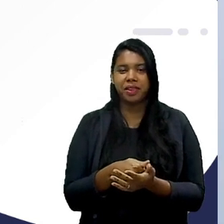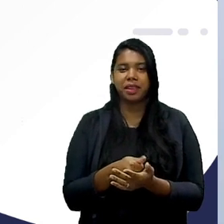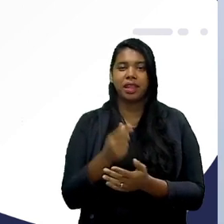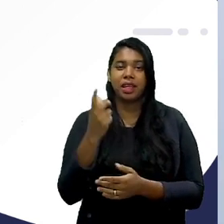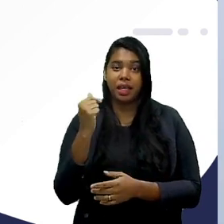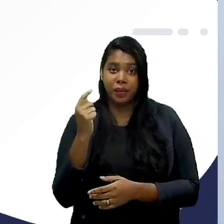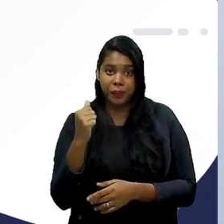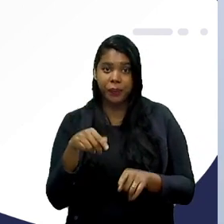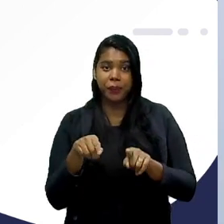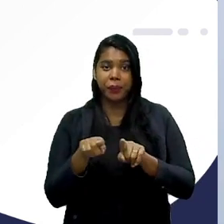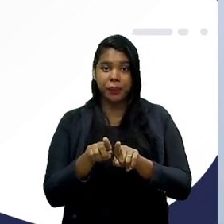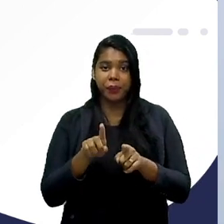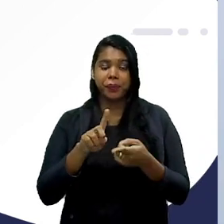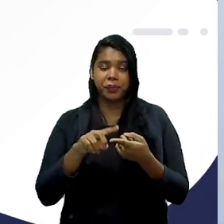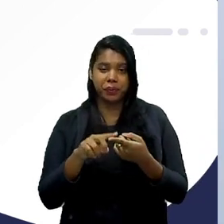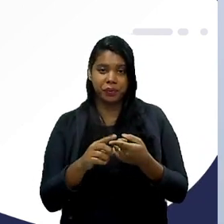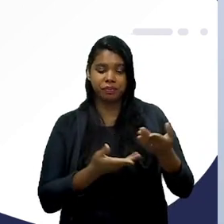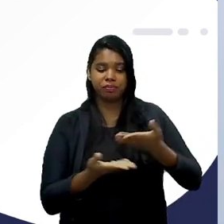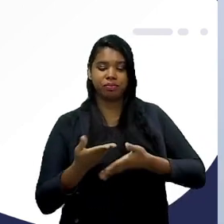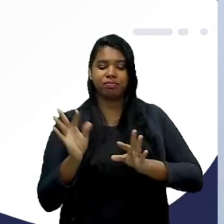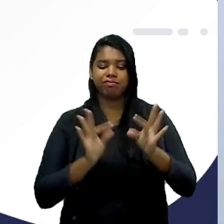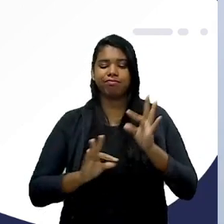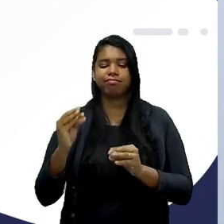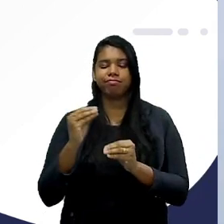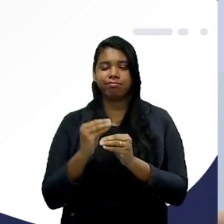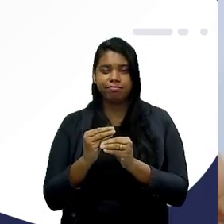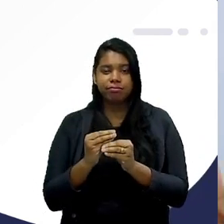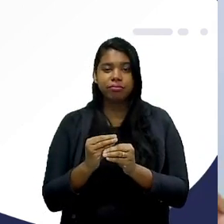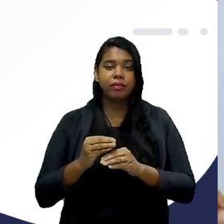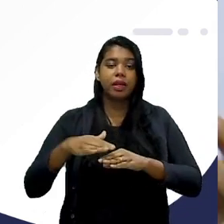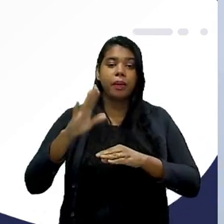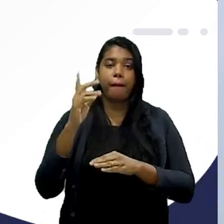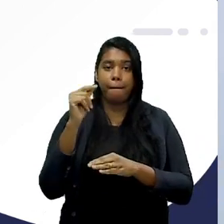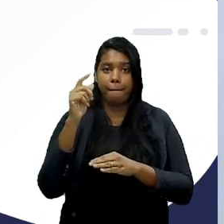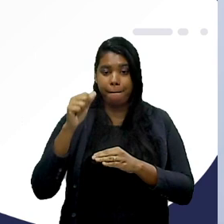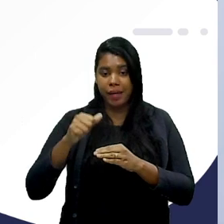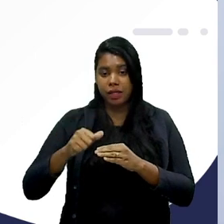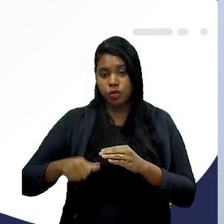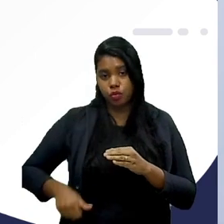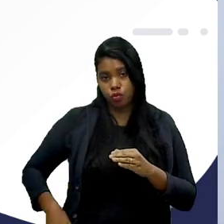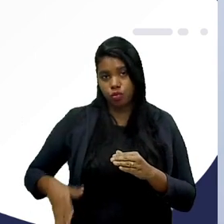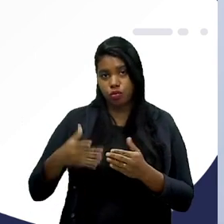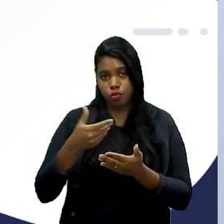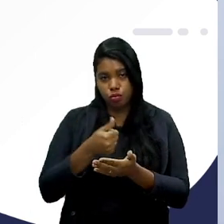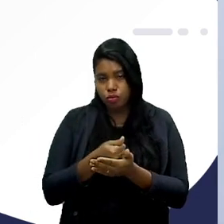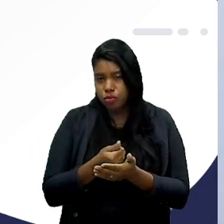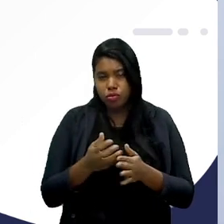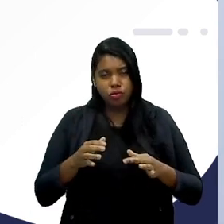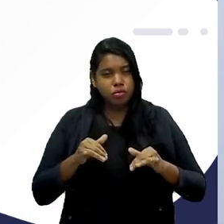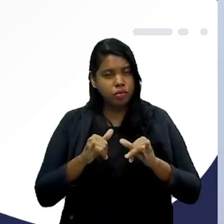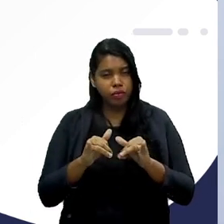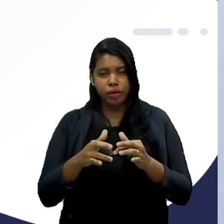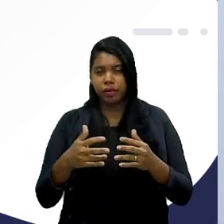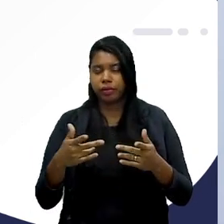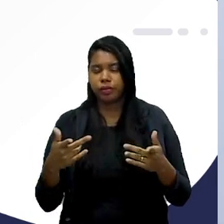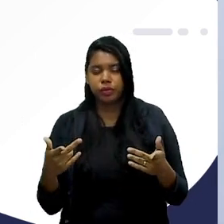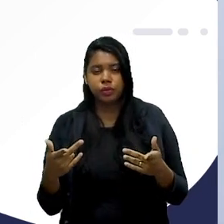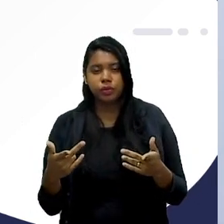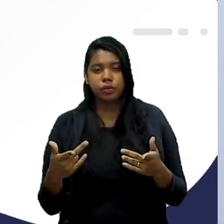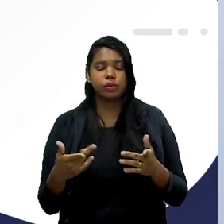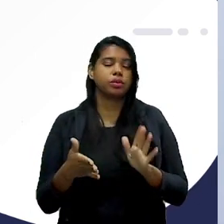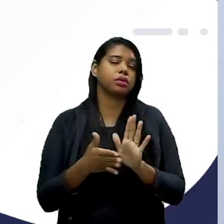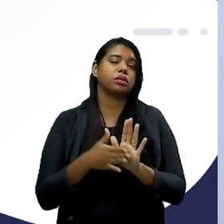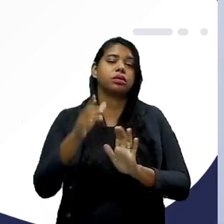do produto junto ao consumidor, o preço de compra, mas os gastos que você teve de frete, de impostos, que o próprio empresário às